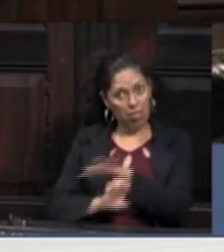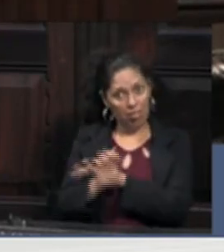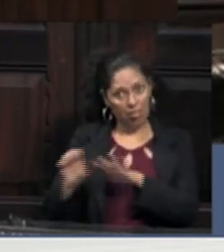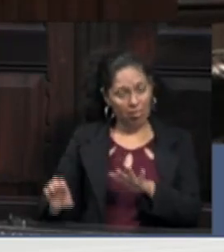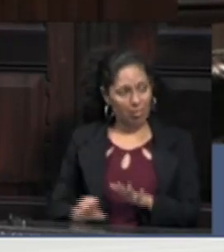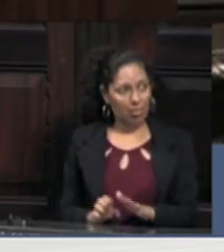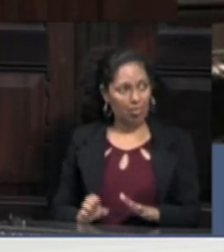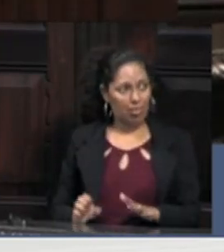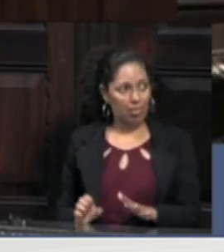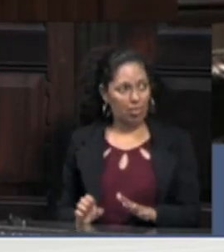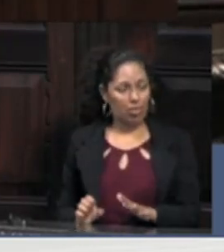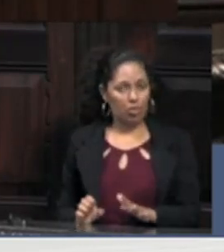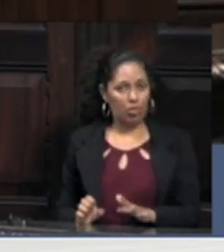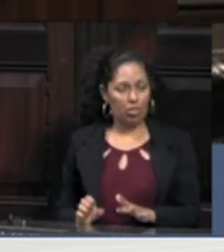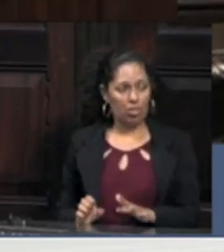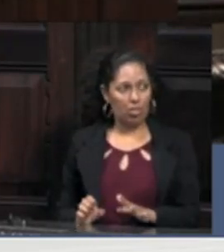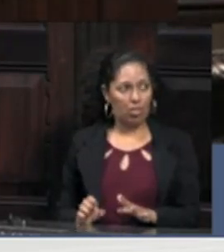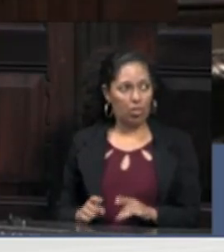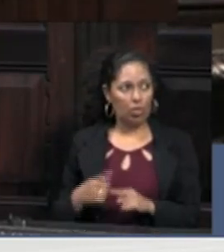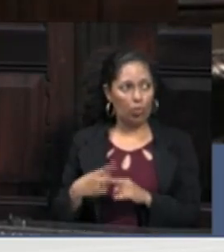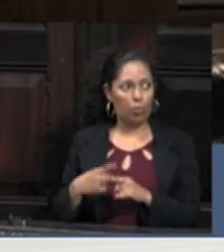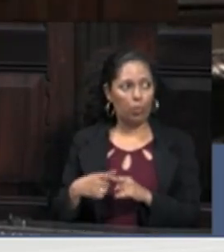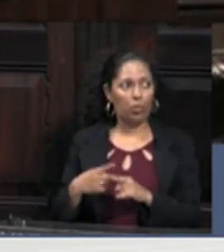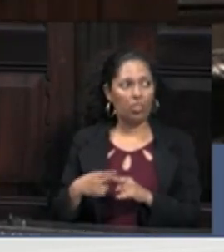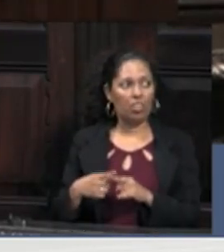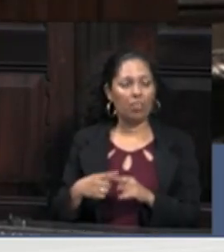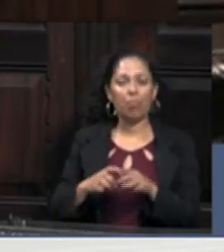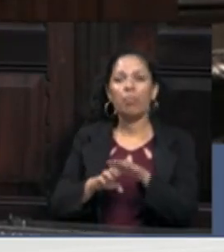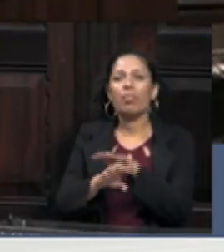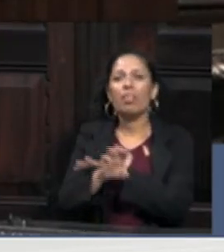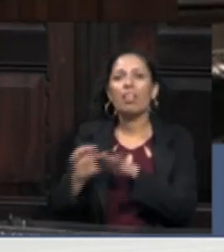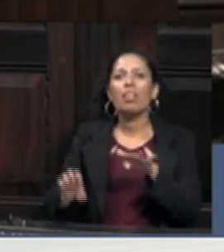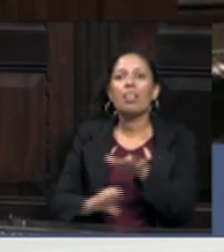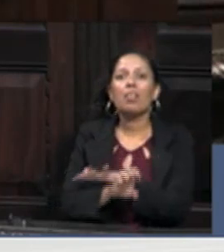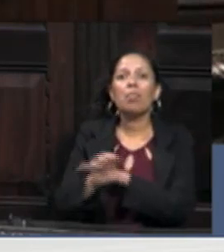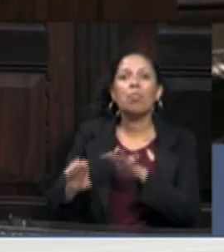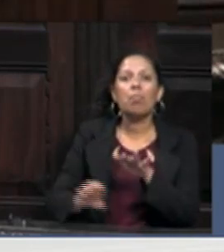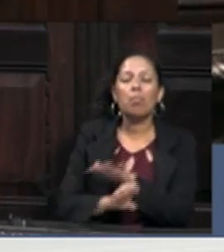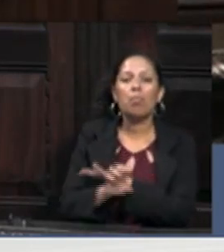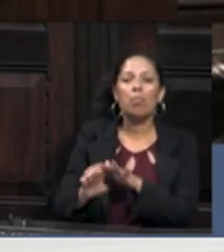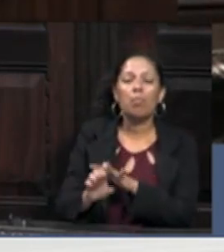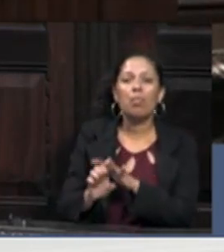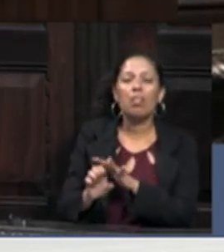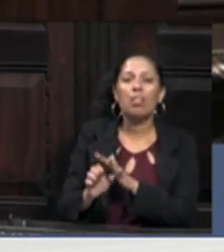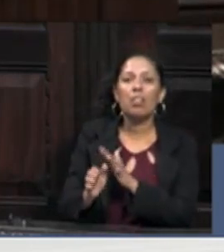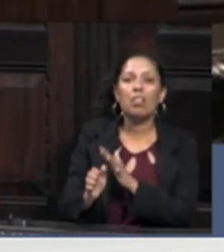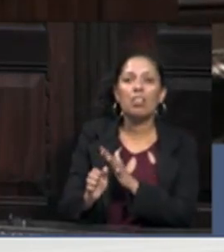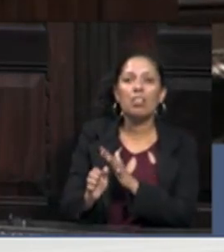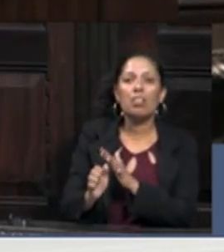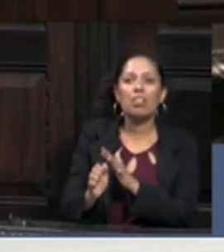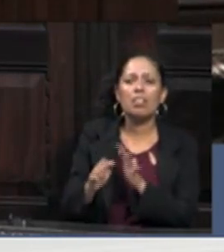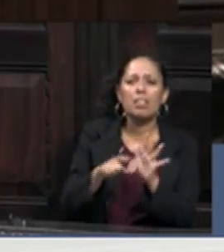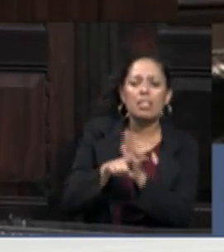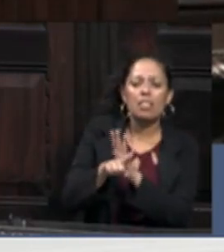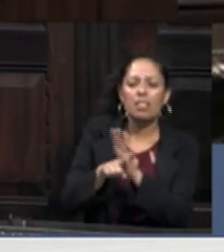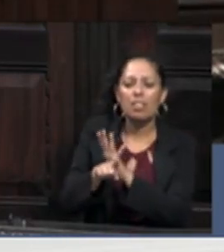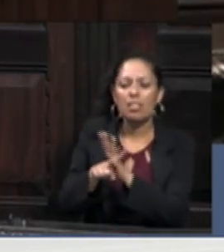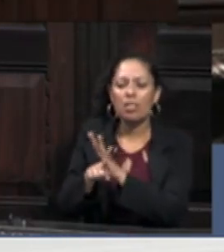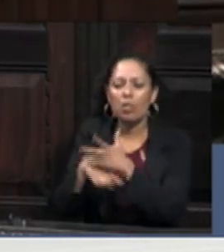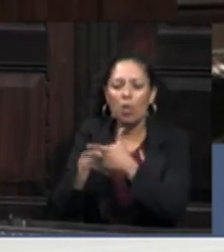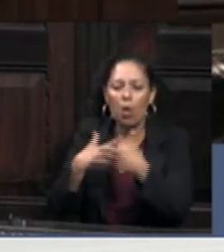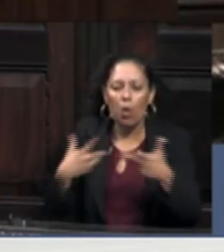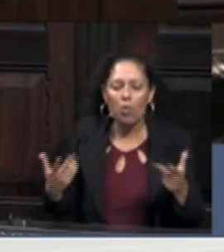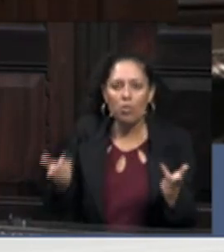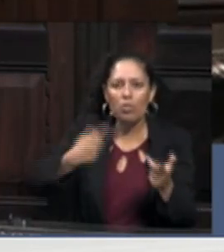esta cuja função é receber aquilo que já está acordado de ser pago entre devedor